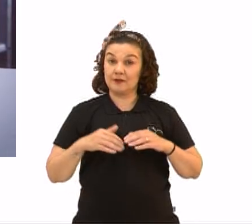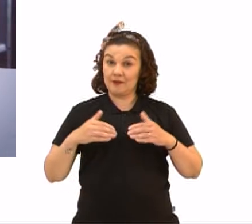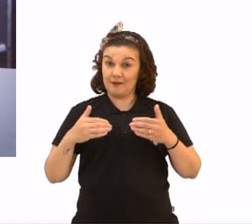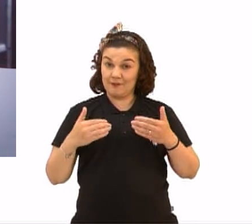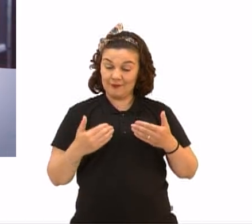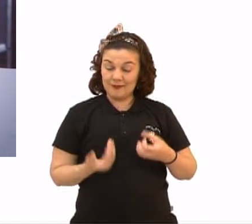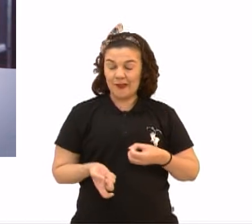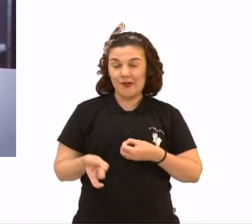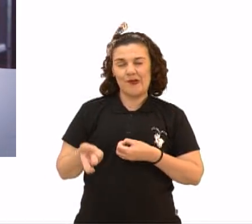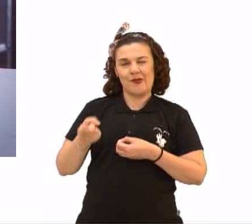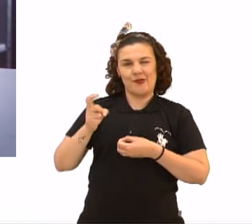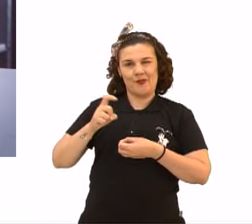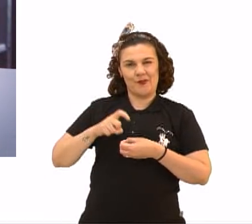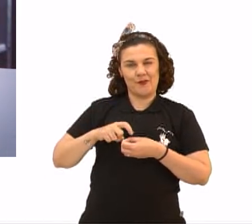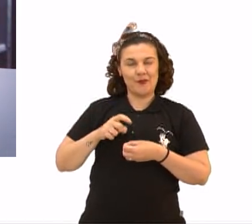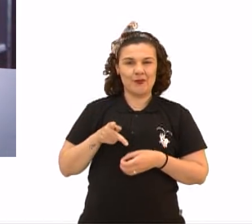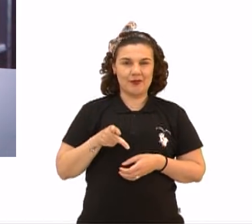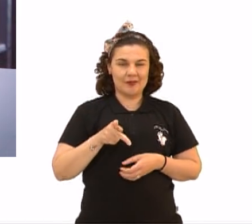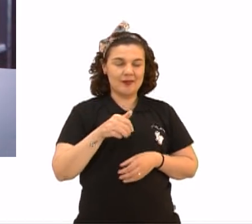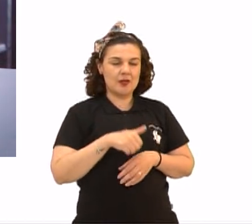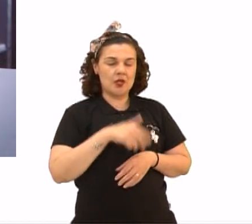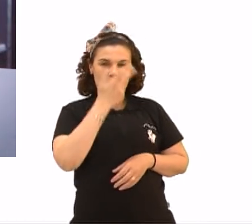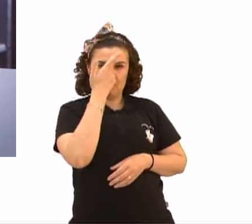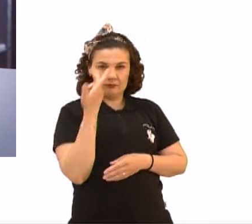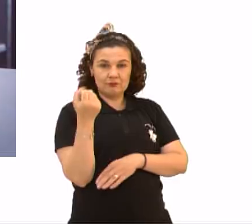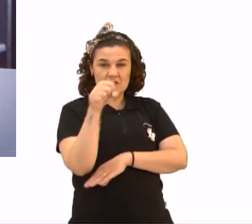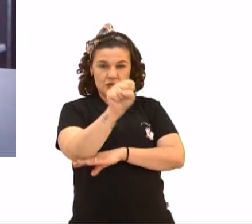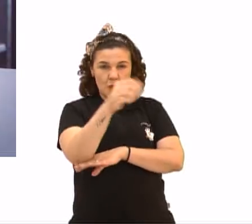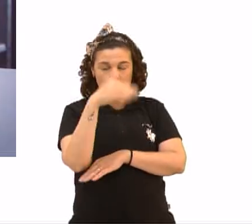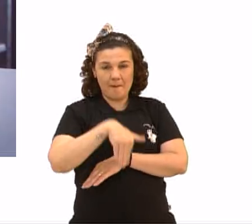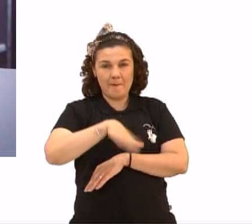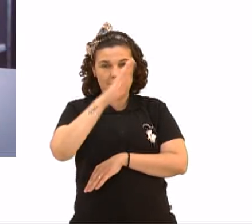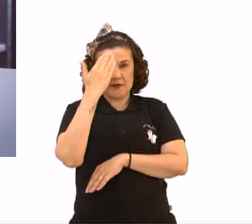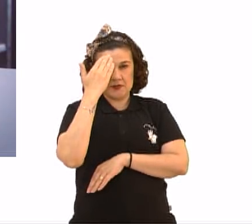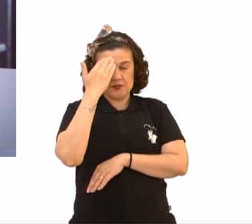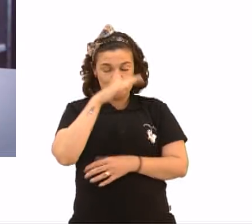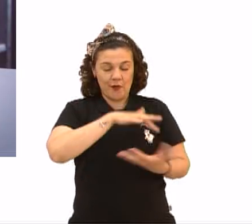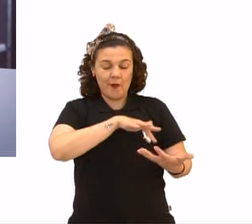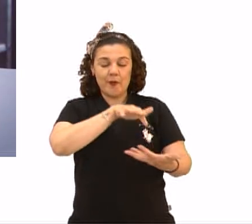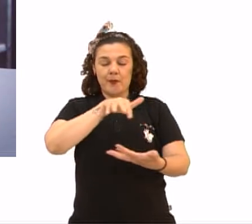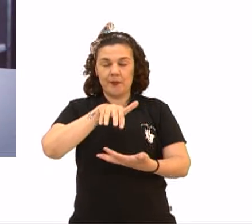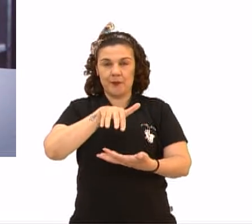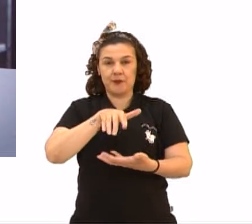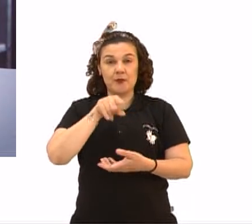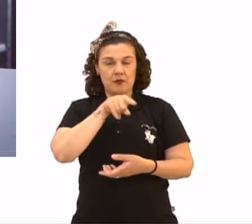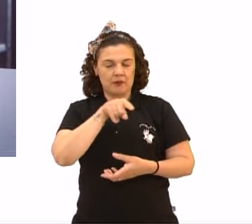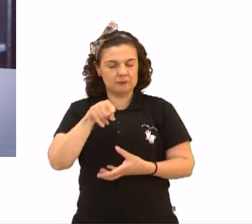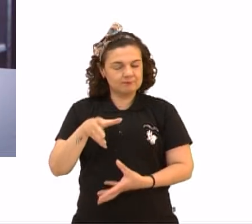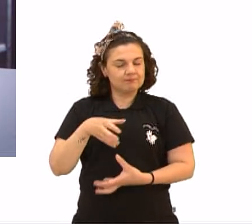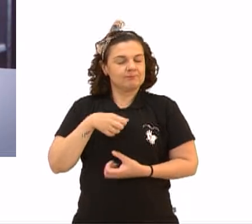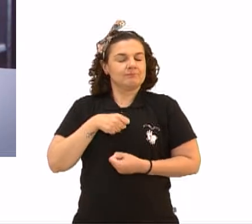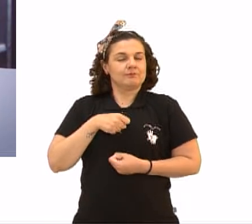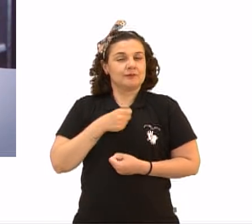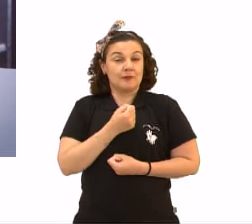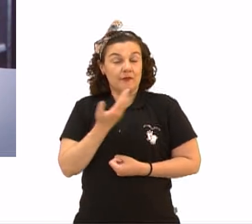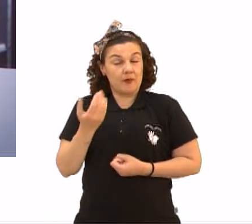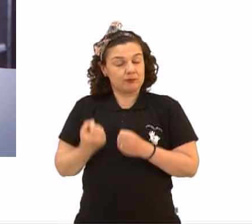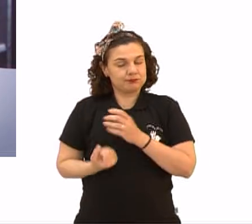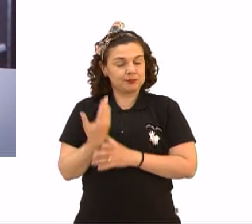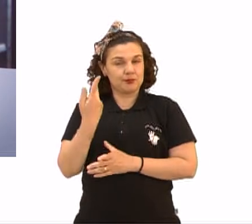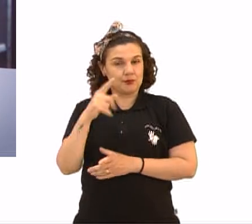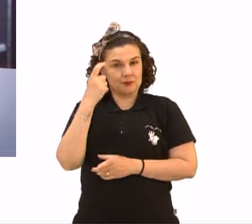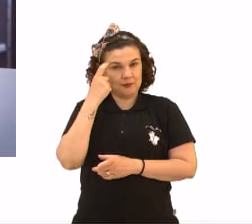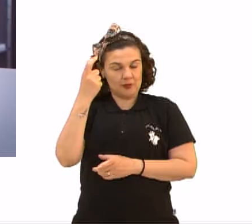aqui, de super-heróis mais conhecidos, podemos ser conhecidos mundialmente, assim, você acabou se inspirando em algum para a criação dos seus ou